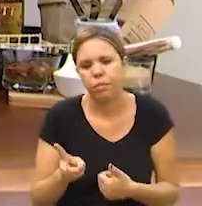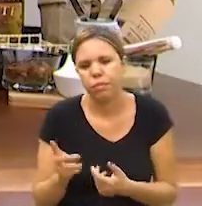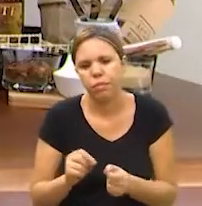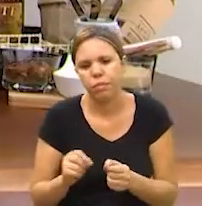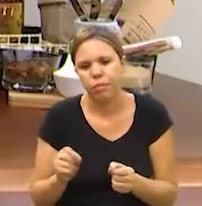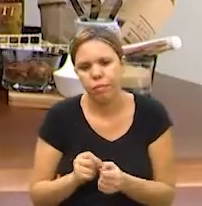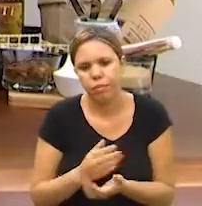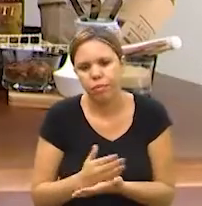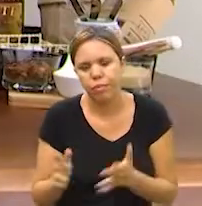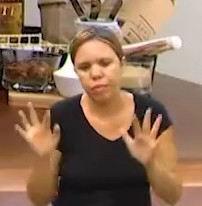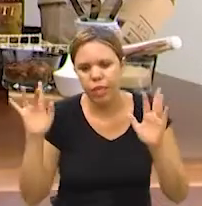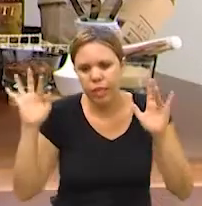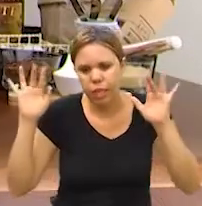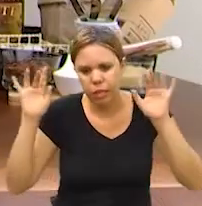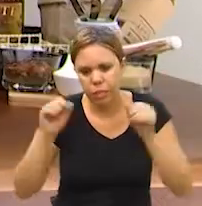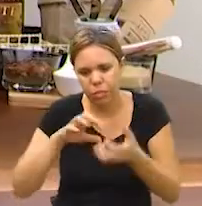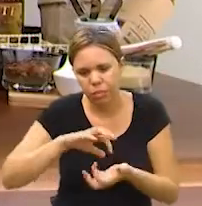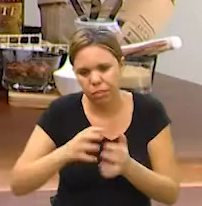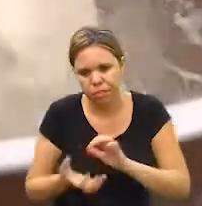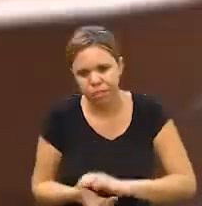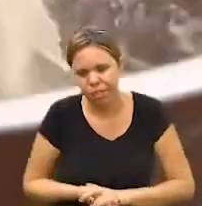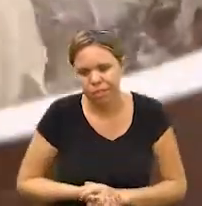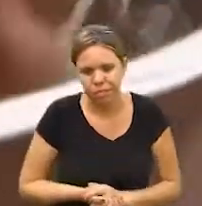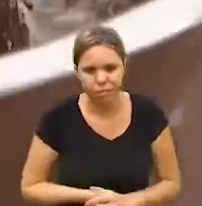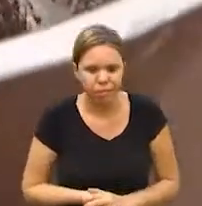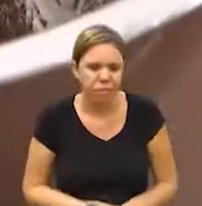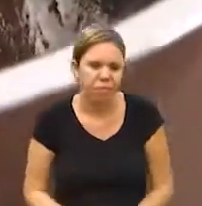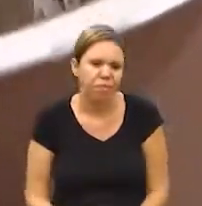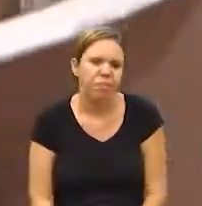feito inicialmente na mão.